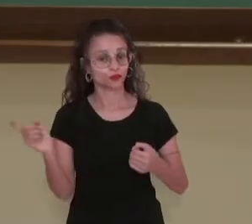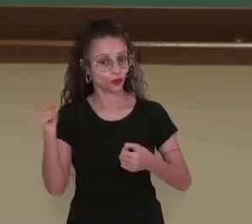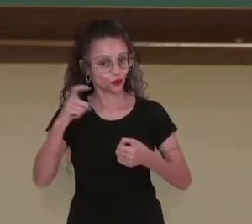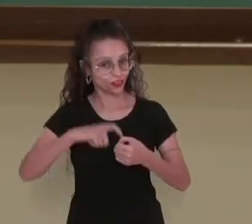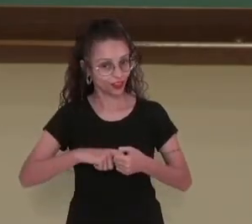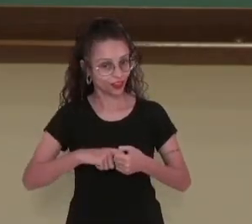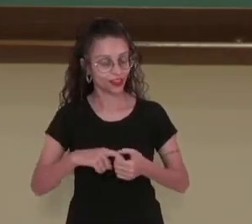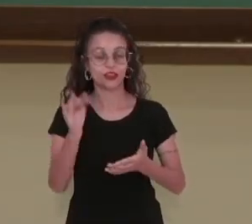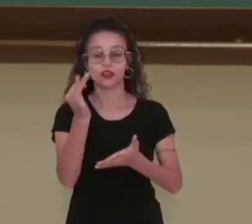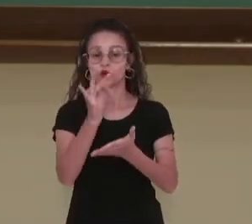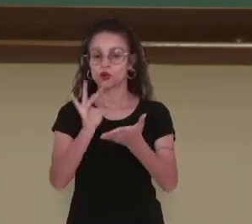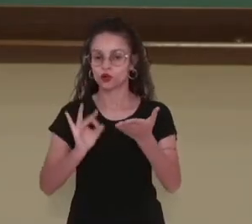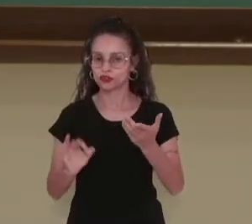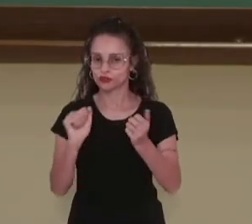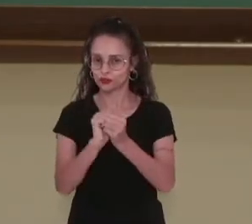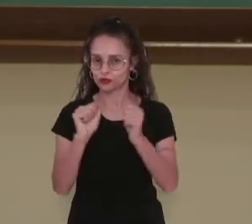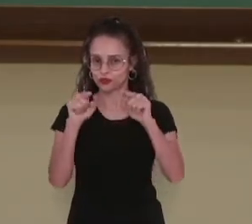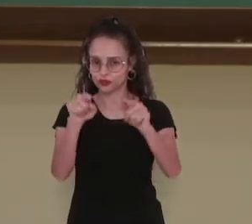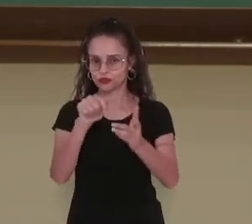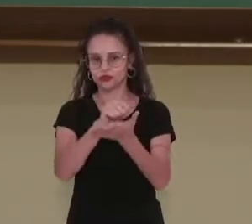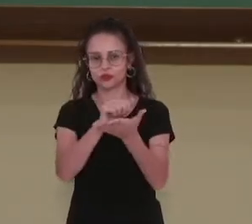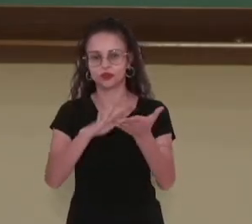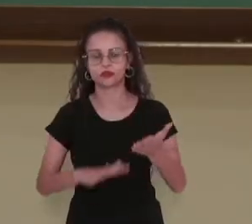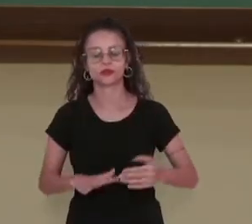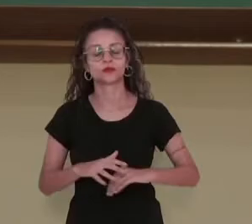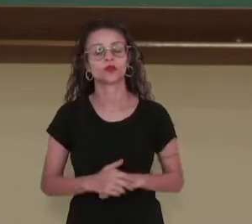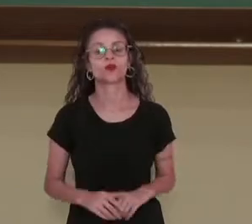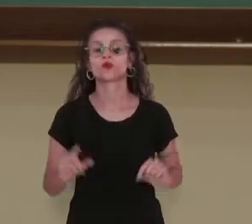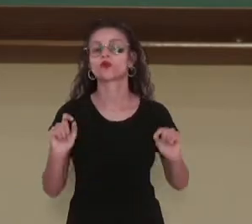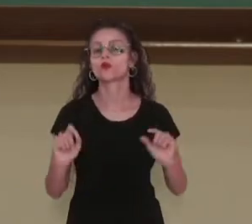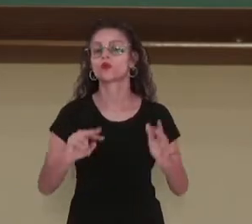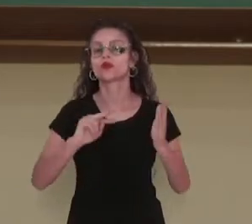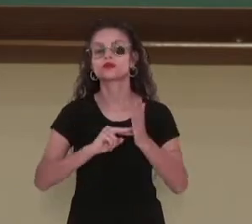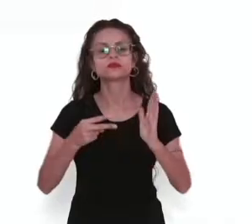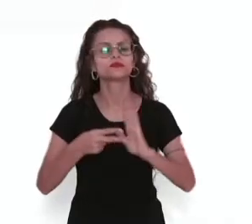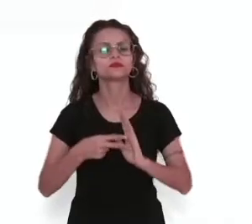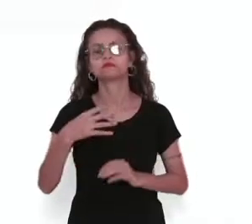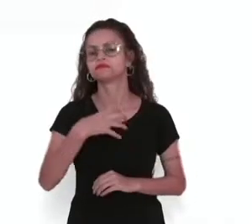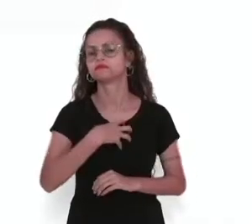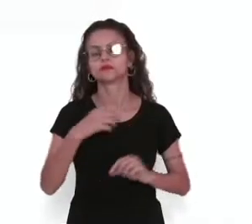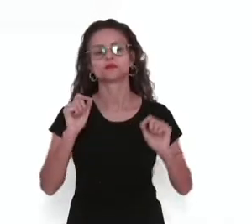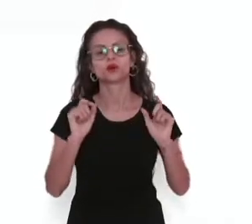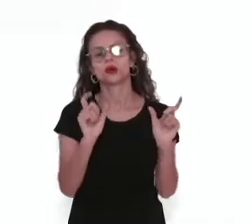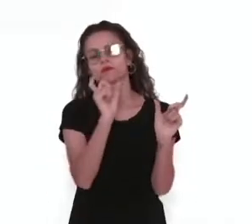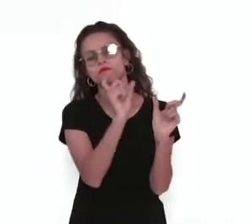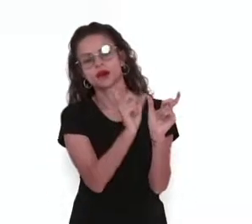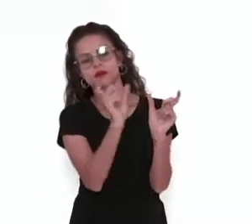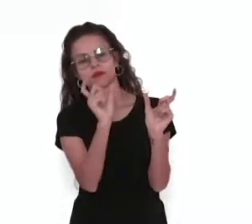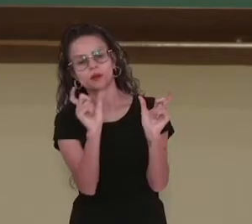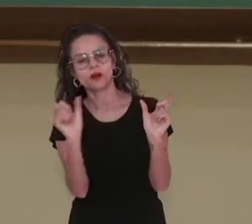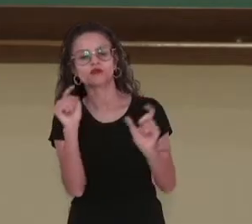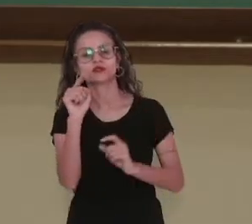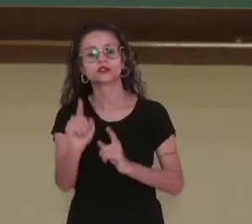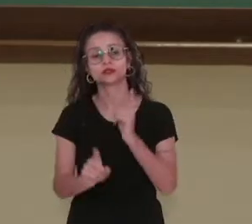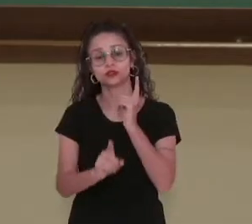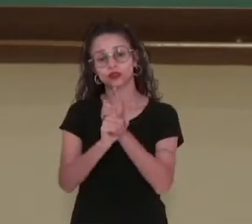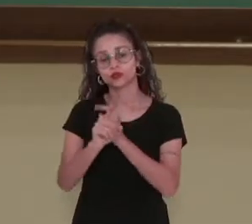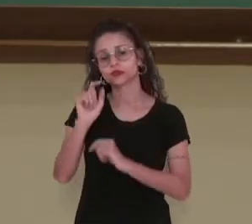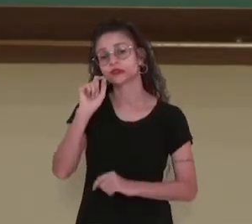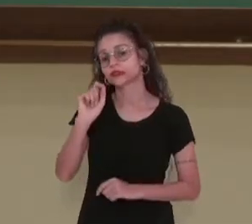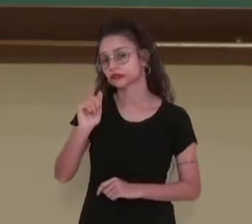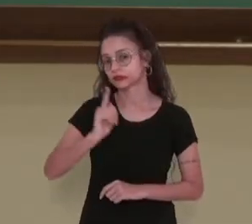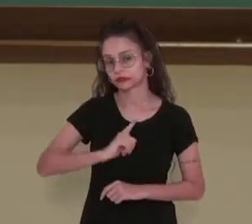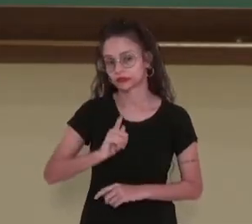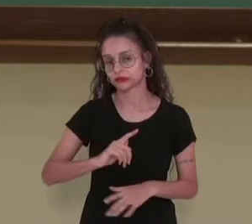Voltei, gabaritar contigo a atividade. O efeito de sentido, né? Que palavra você identificou aqui que tem um efeito